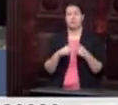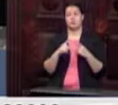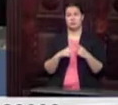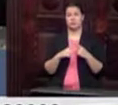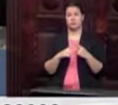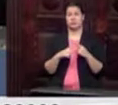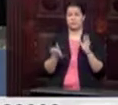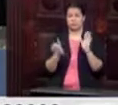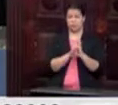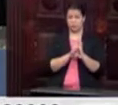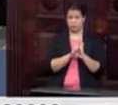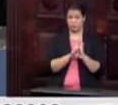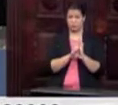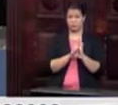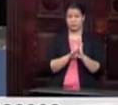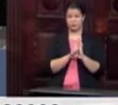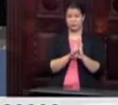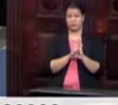que as leis